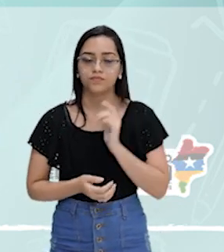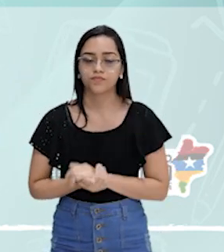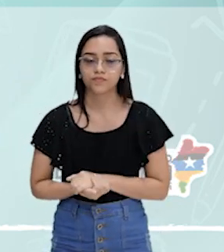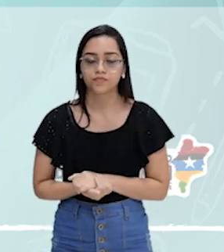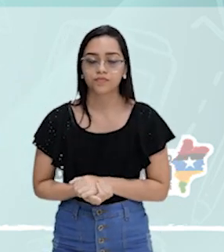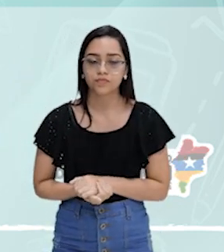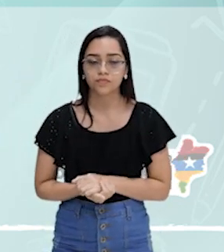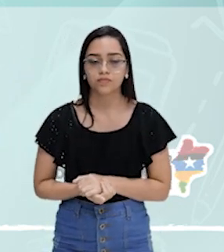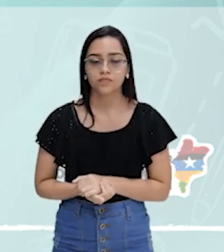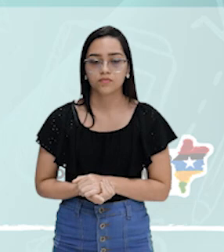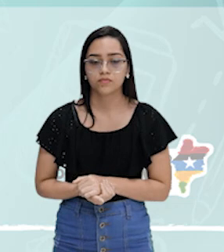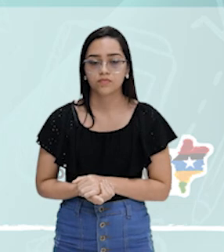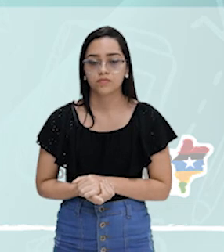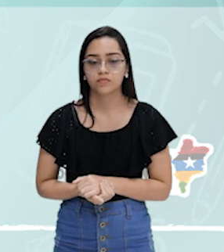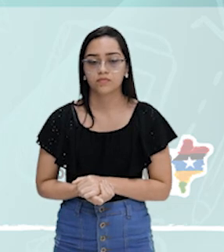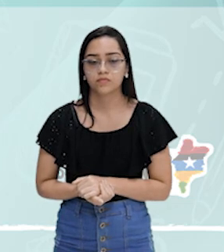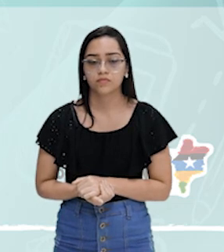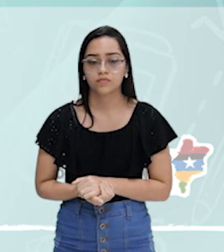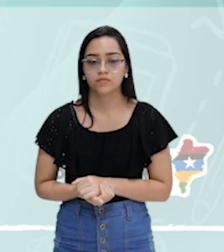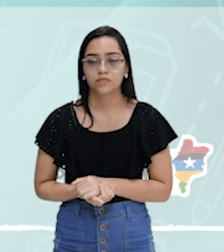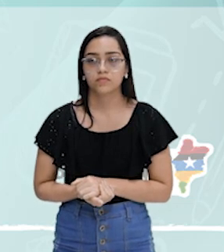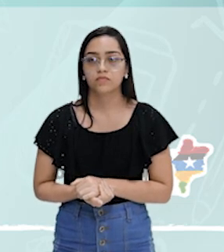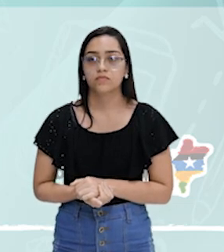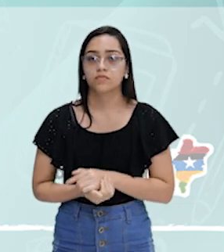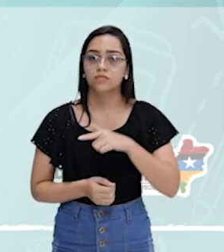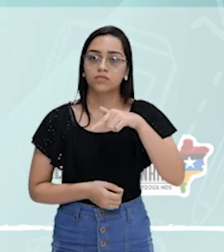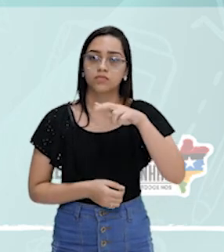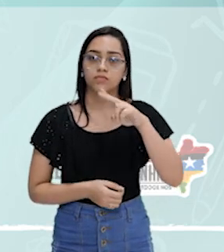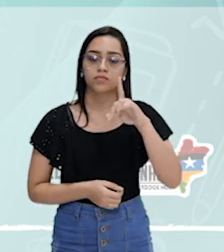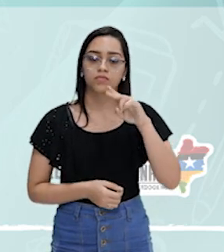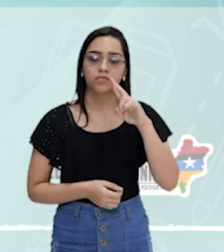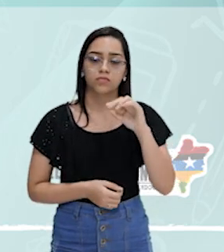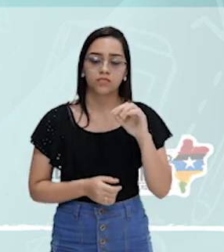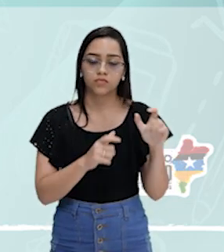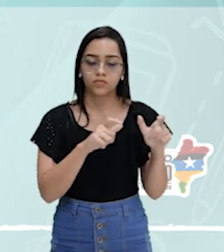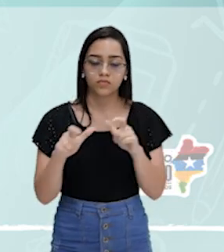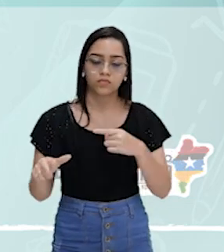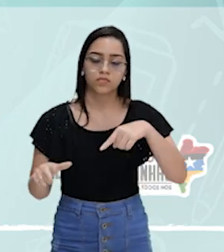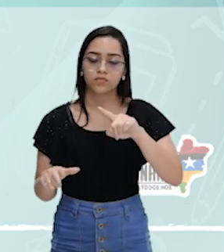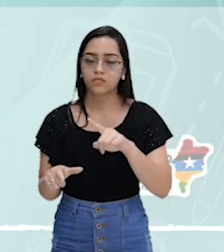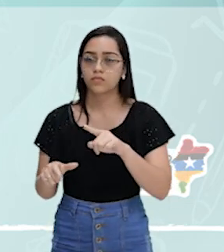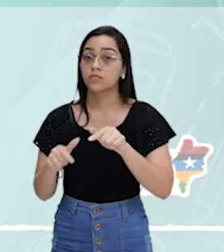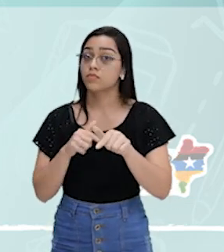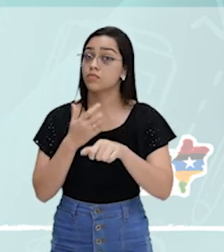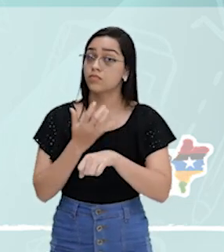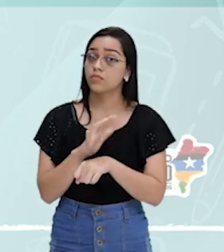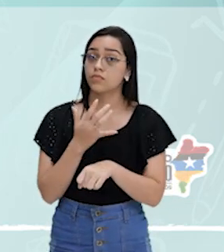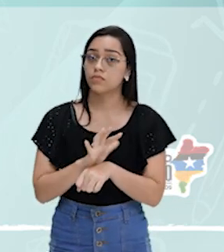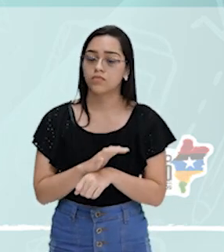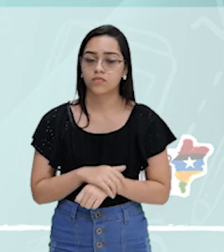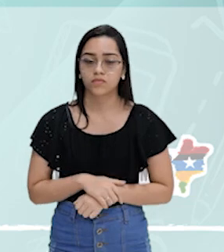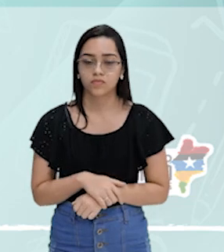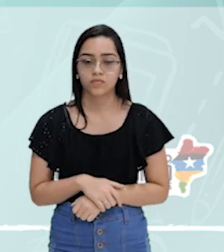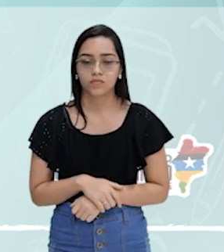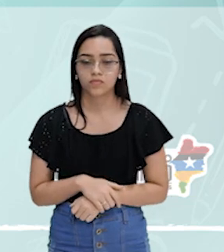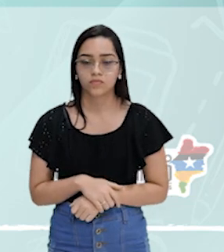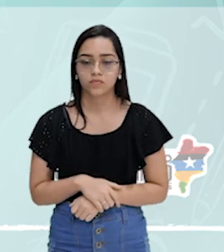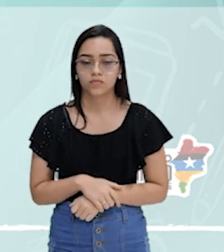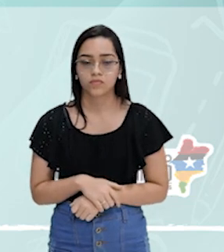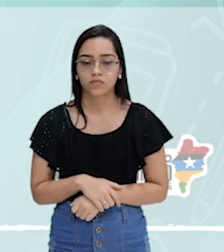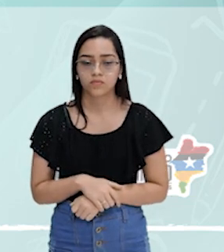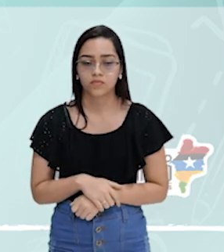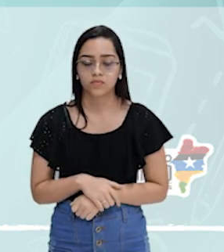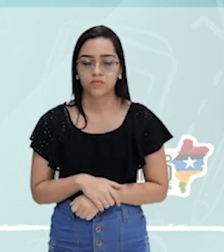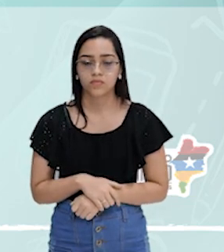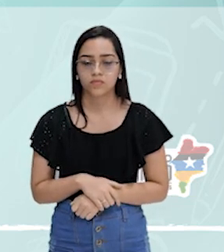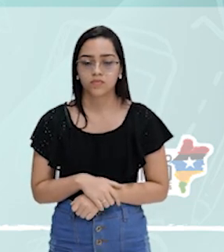formados nada menos do que 10 quadros femininos, né, gente? No caso, lugares para as mulheres treinarem, né? Em São Paulo, Belo Horizonte, também